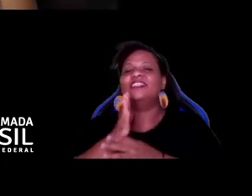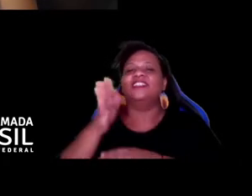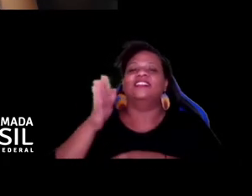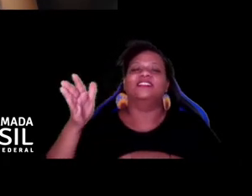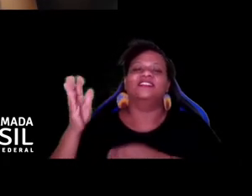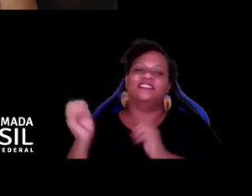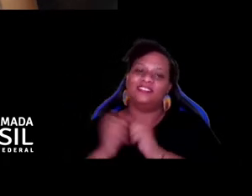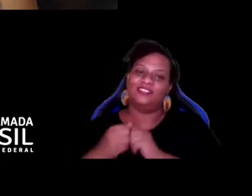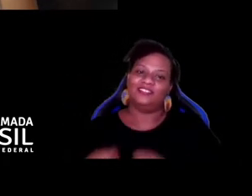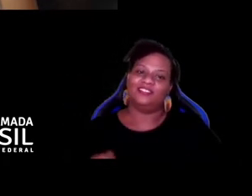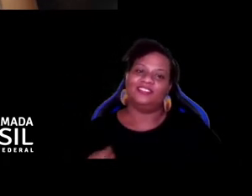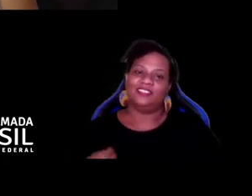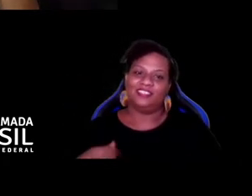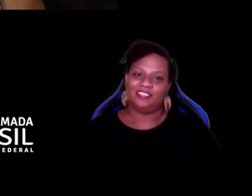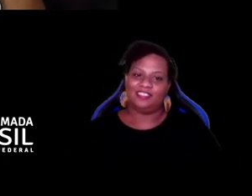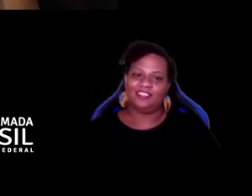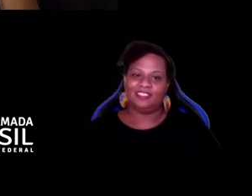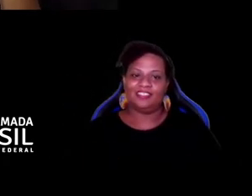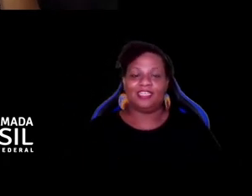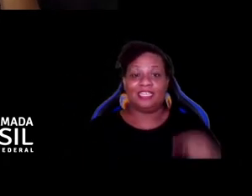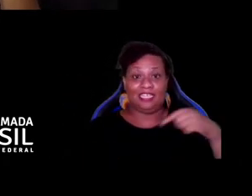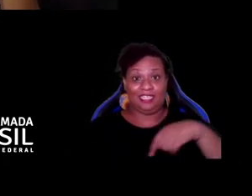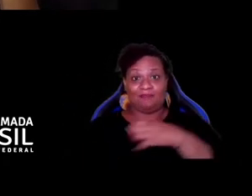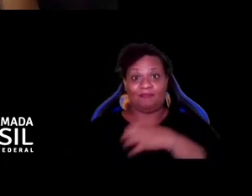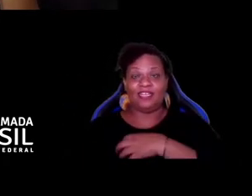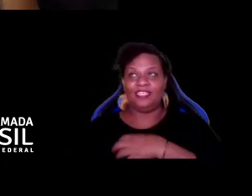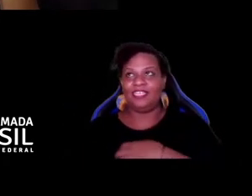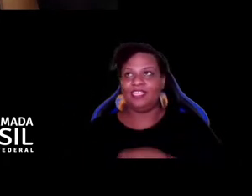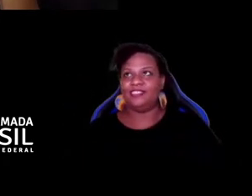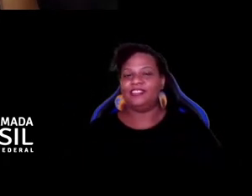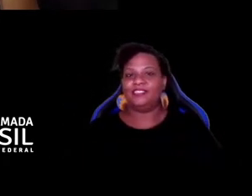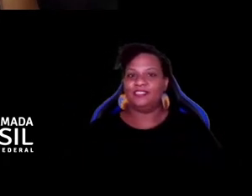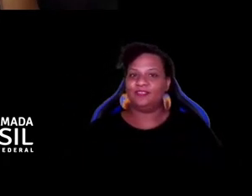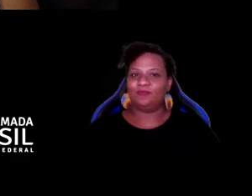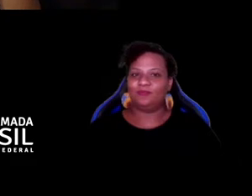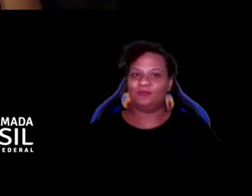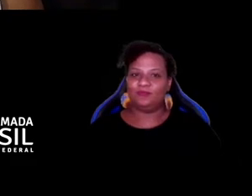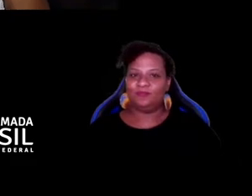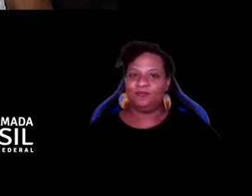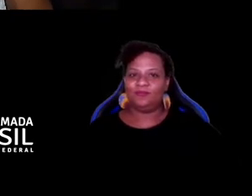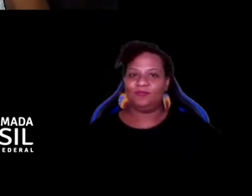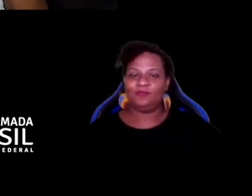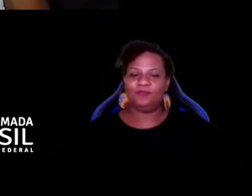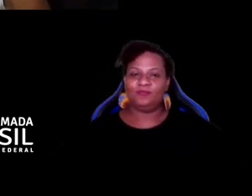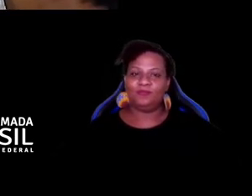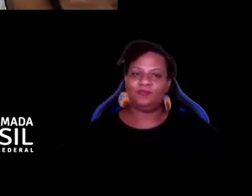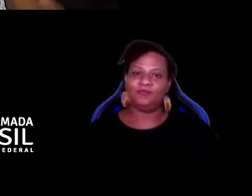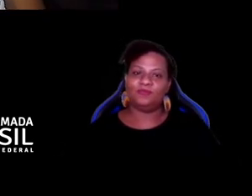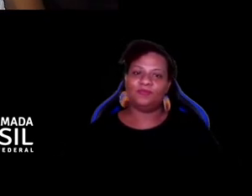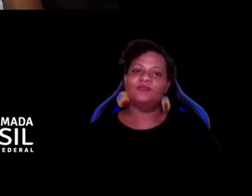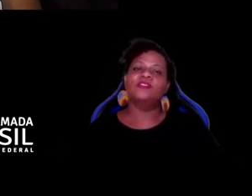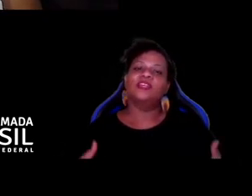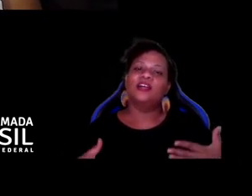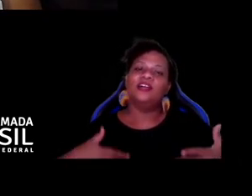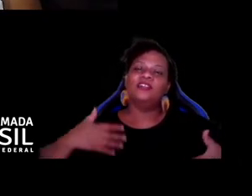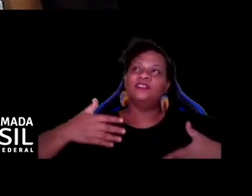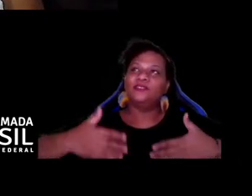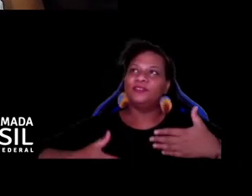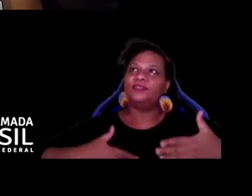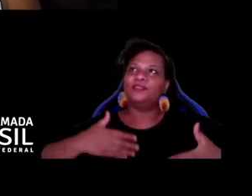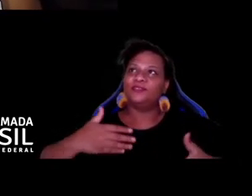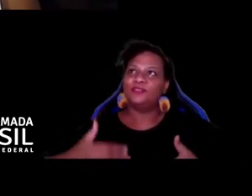tivemos aqui na Bahia. Então, isso foi me levando, né,